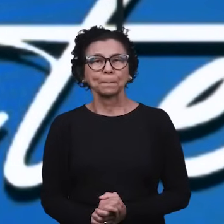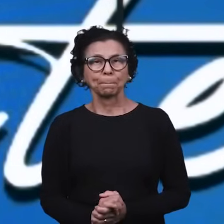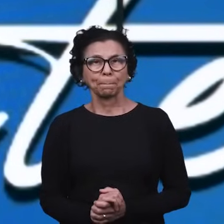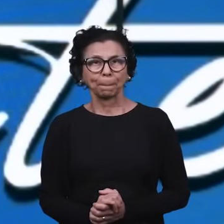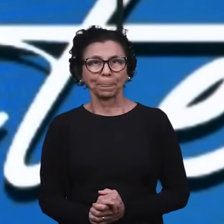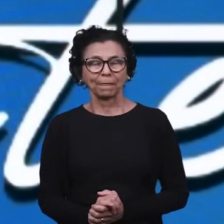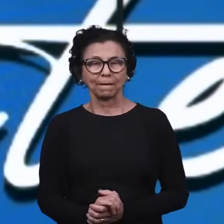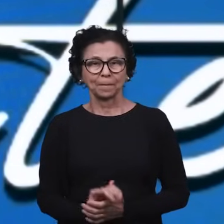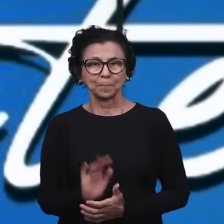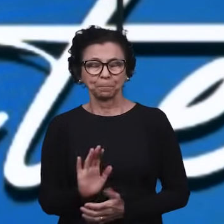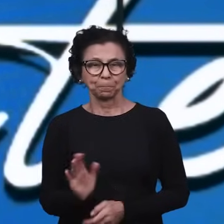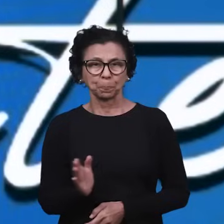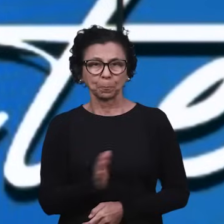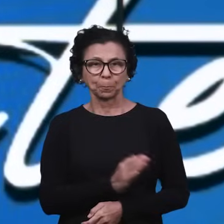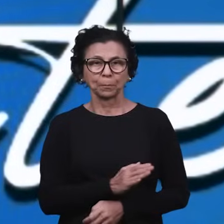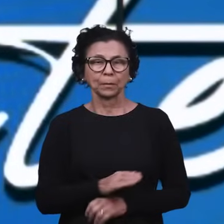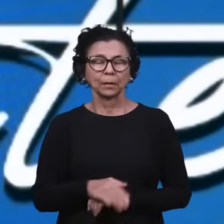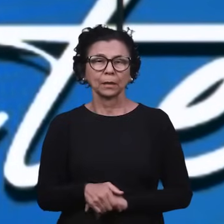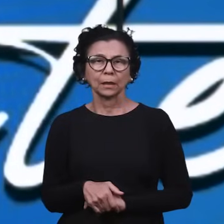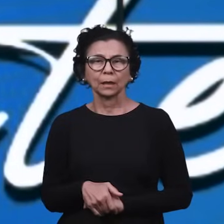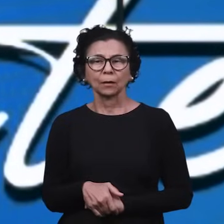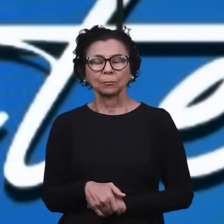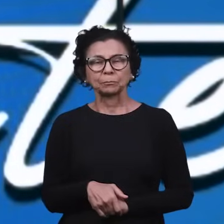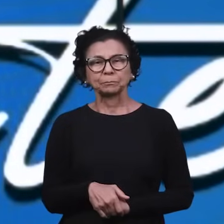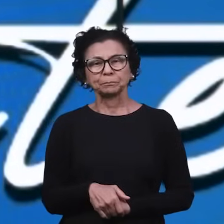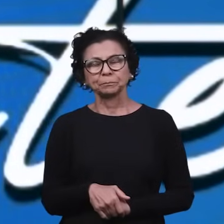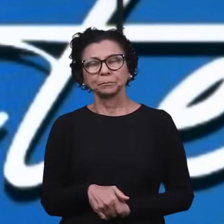questão. A questão é a seguinte: o que